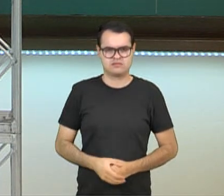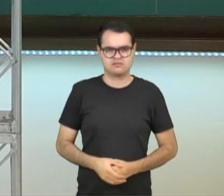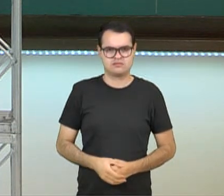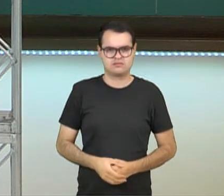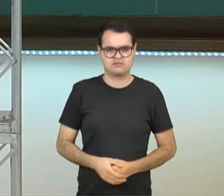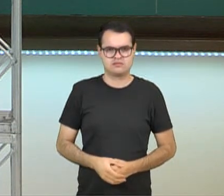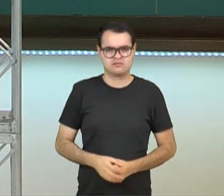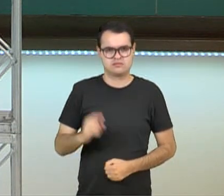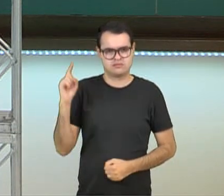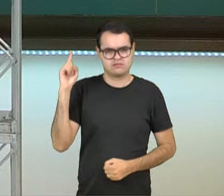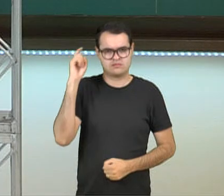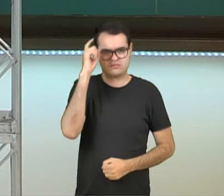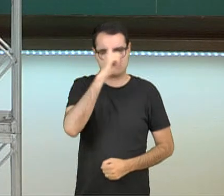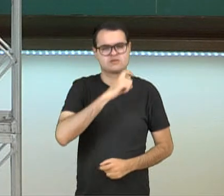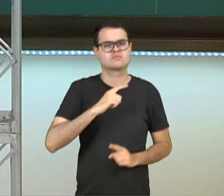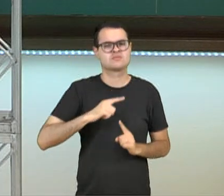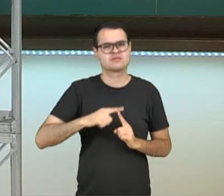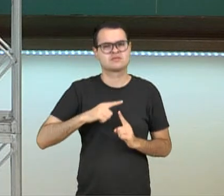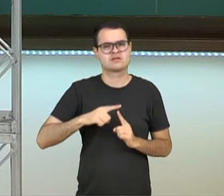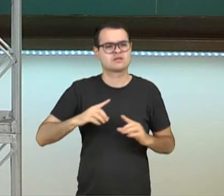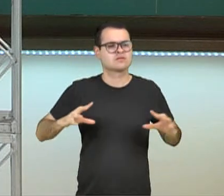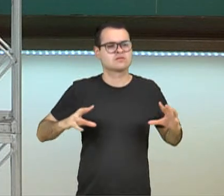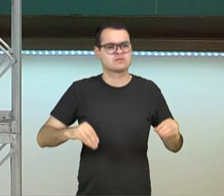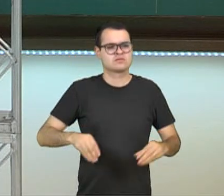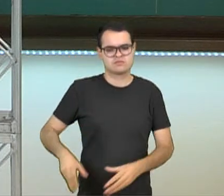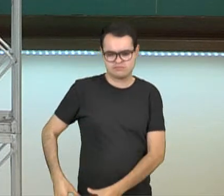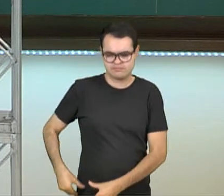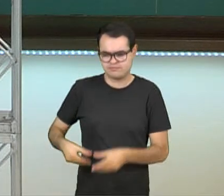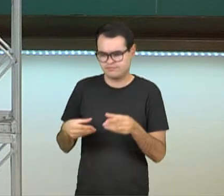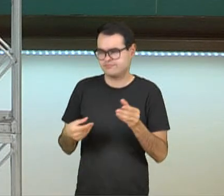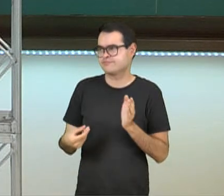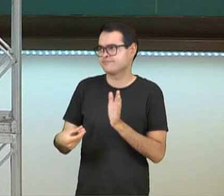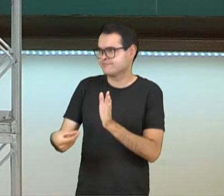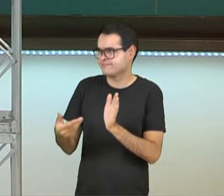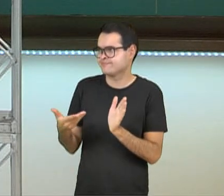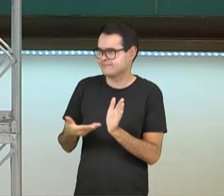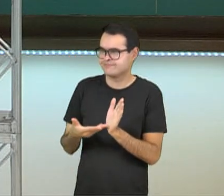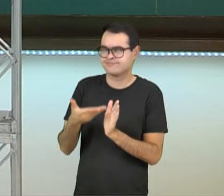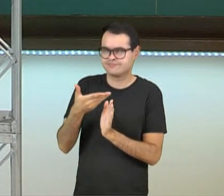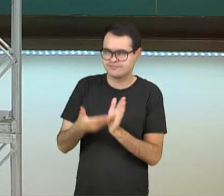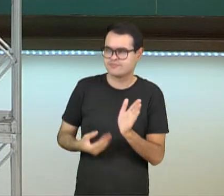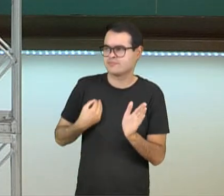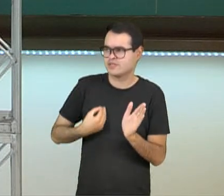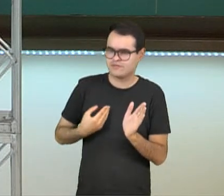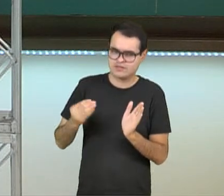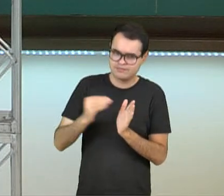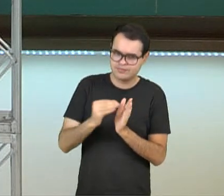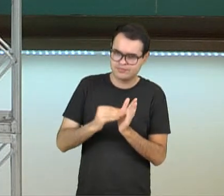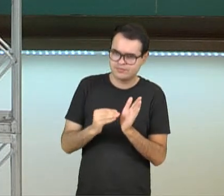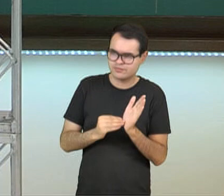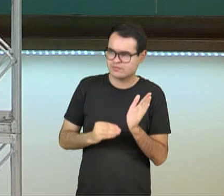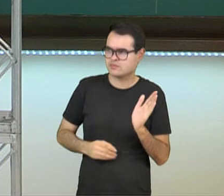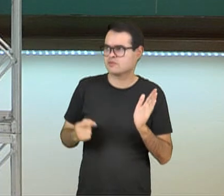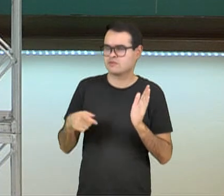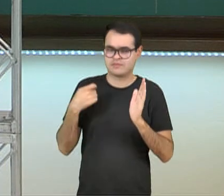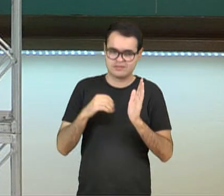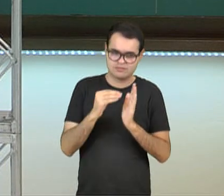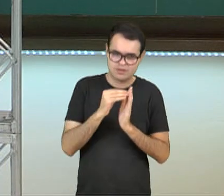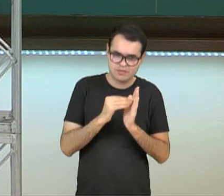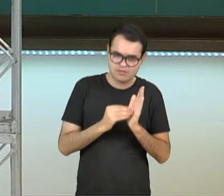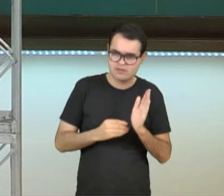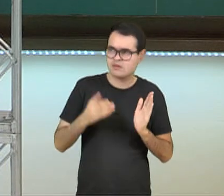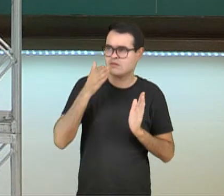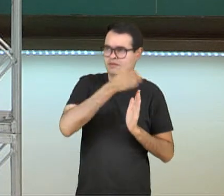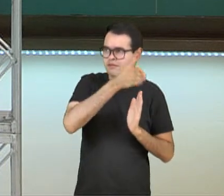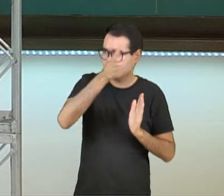algo difícil, porque você pensa todo mundo ali com um caderninho dizendo tal o que aconteceu, onde tem que ir, para onde tem